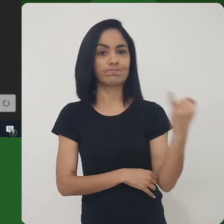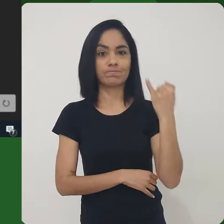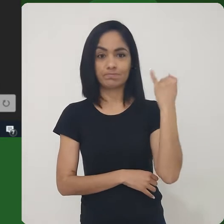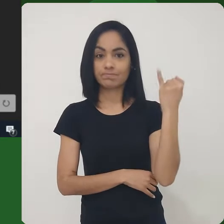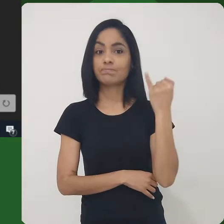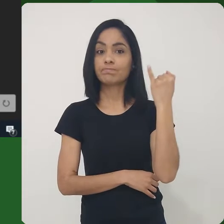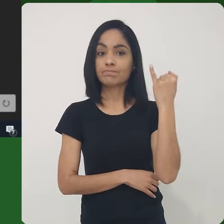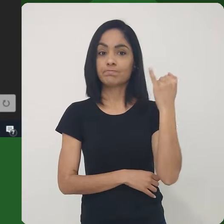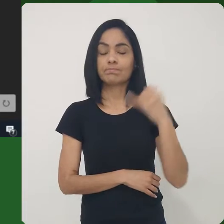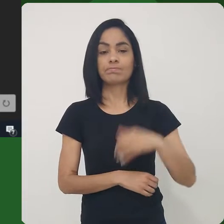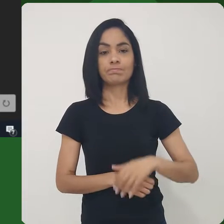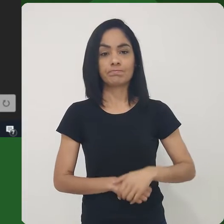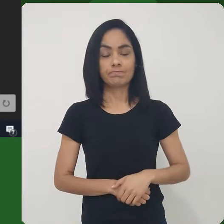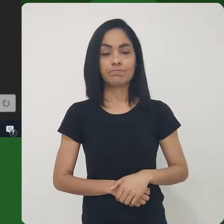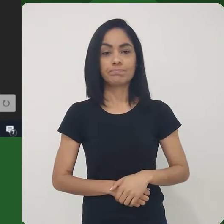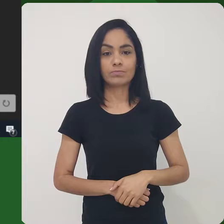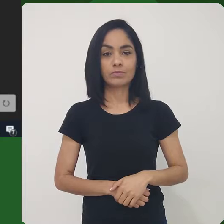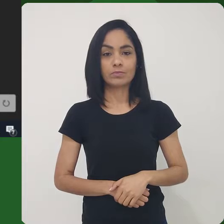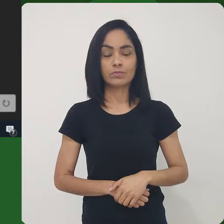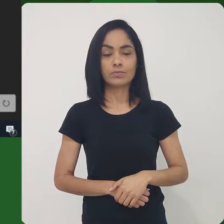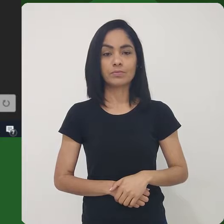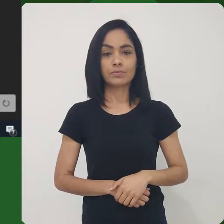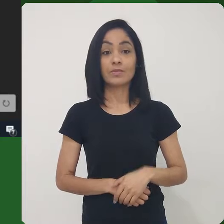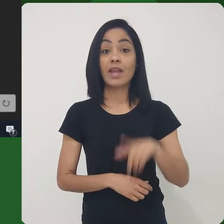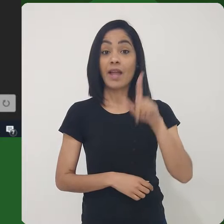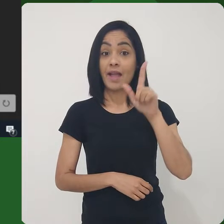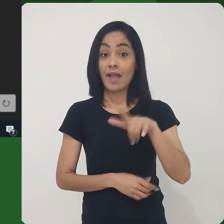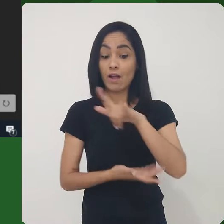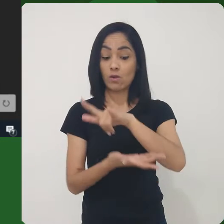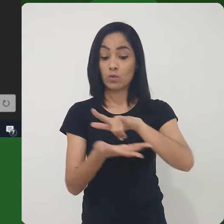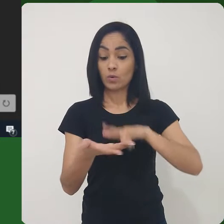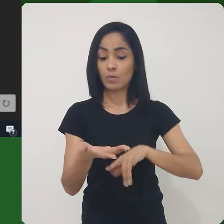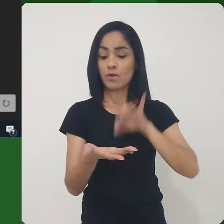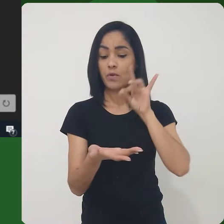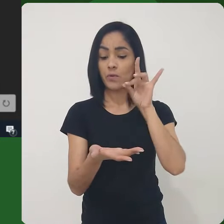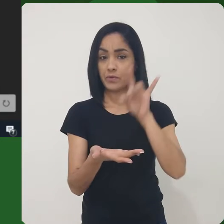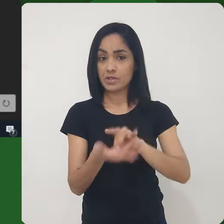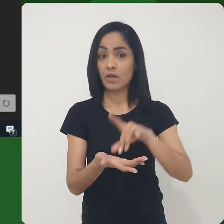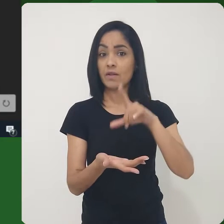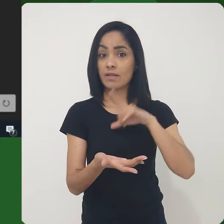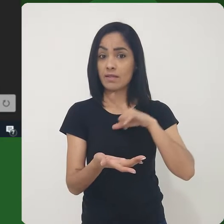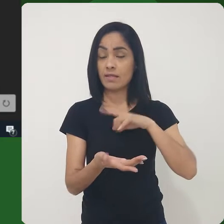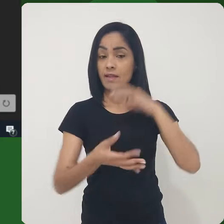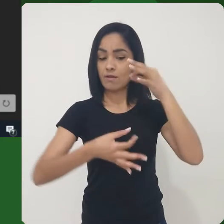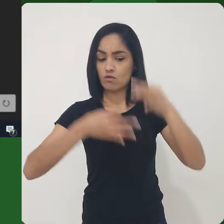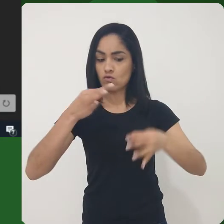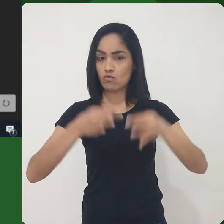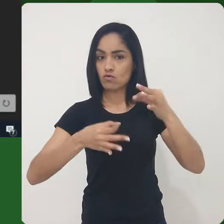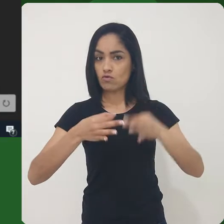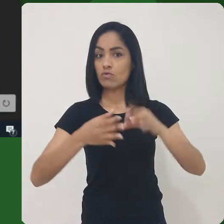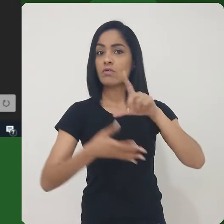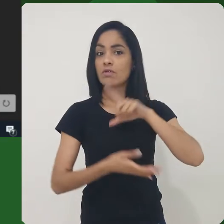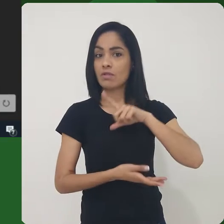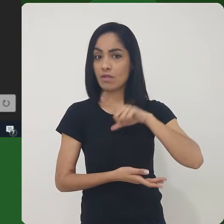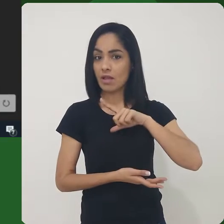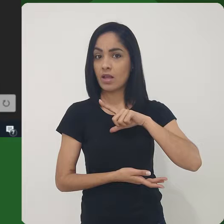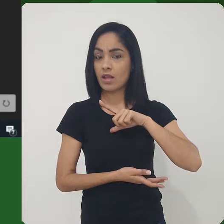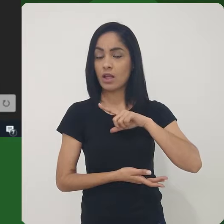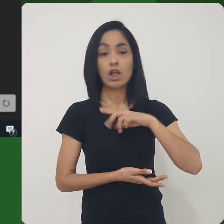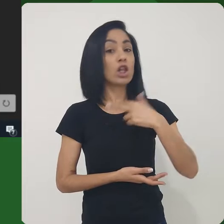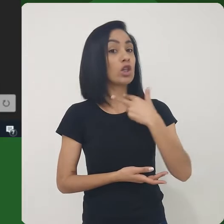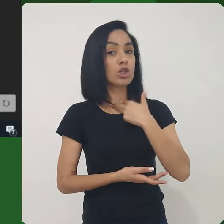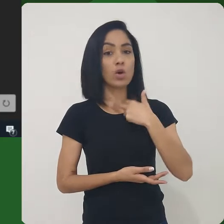importante. Em razão, né, do seu valor jurídico, então a ata deve ser lavrada de modo a evitar